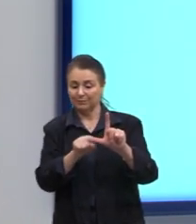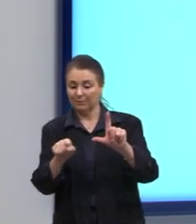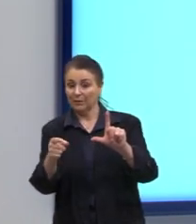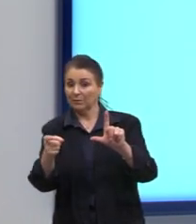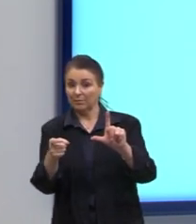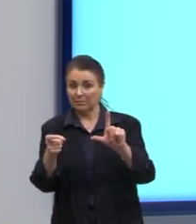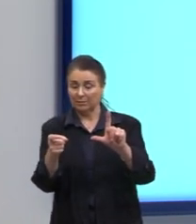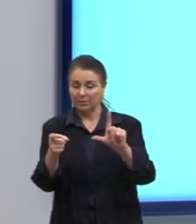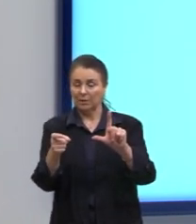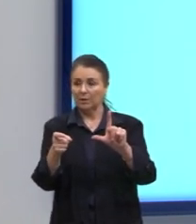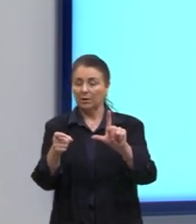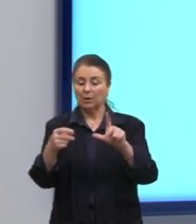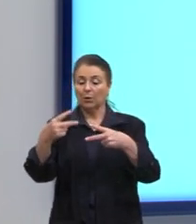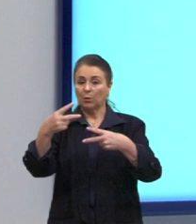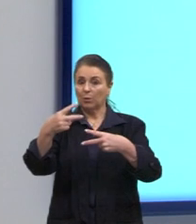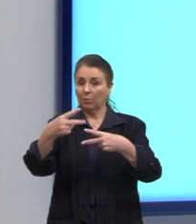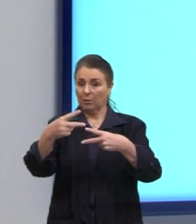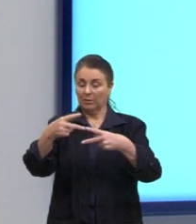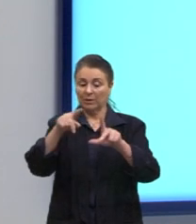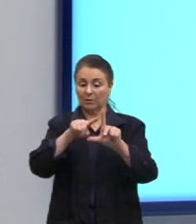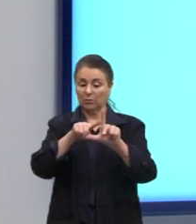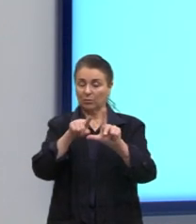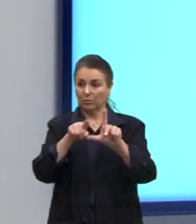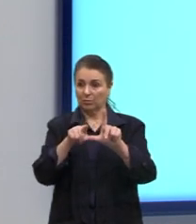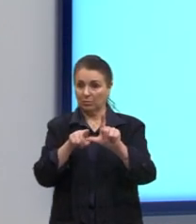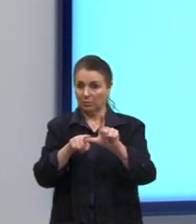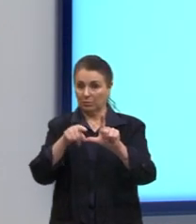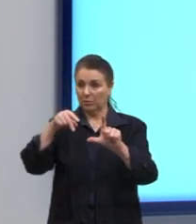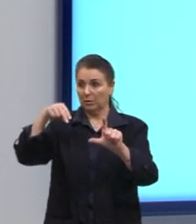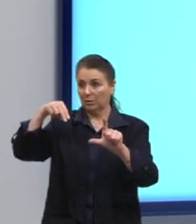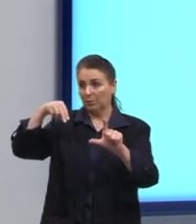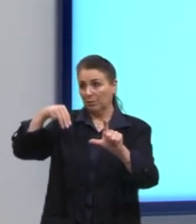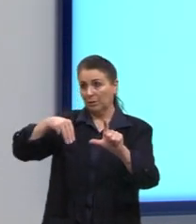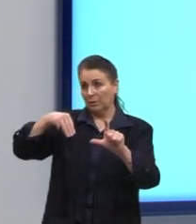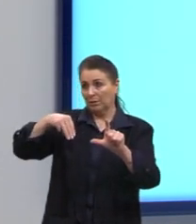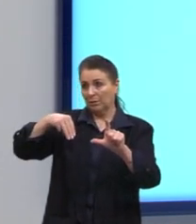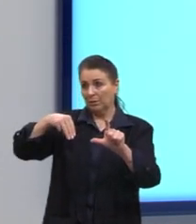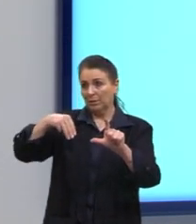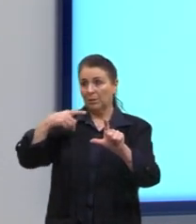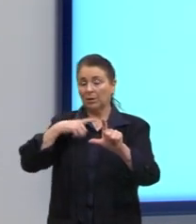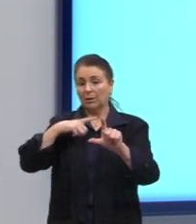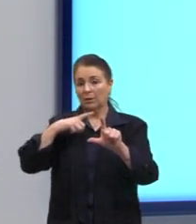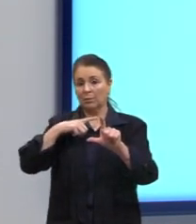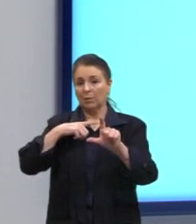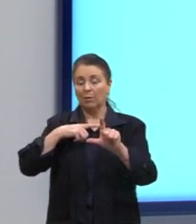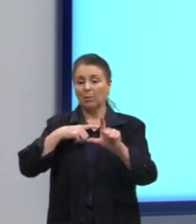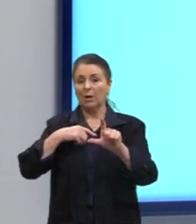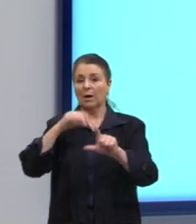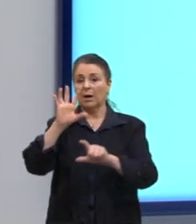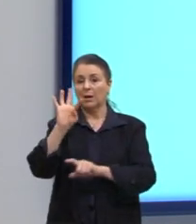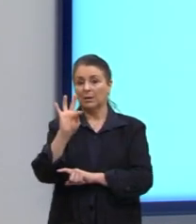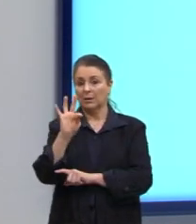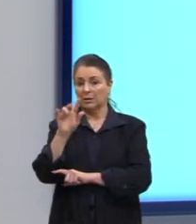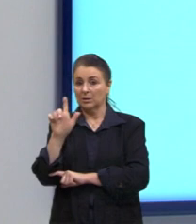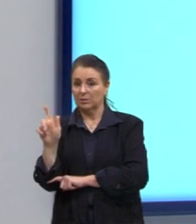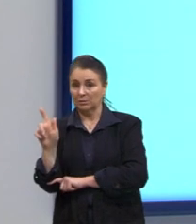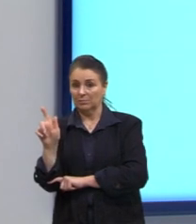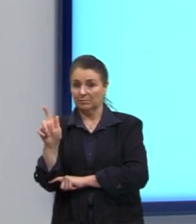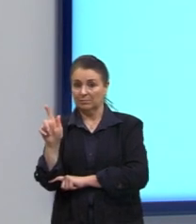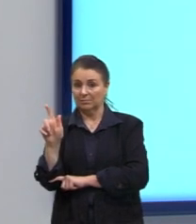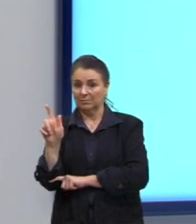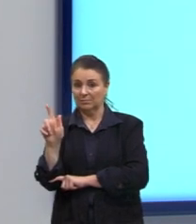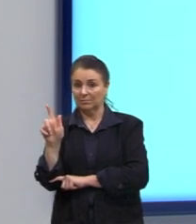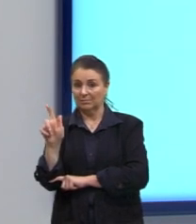o coeficiente angular que nós chamamos de m é igual a tangente desse ângulo então nós conseguimos